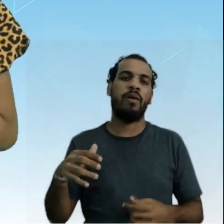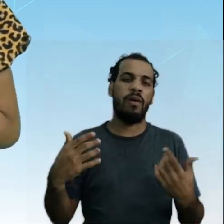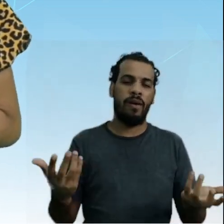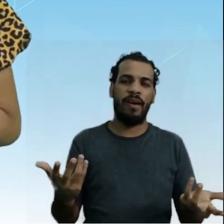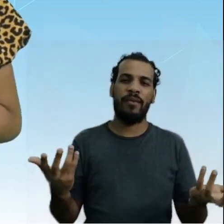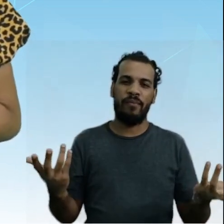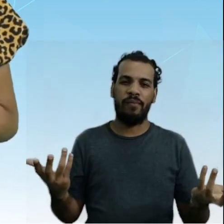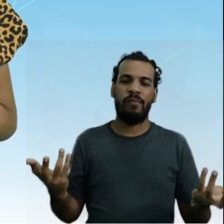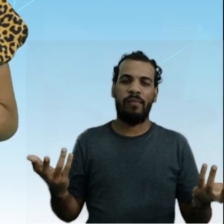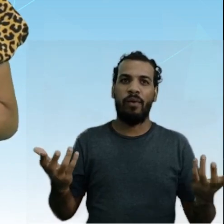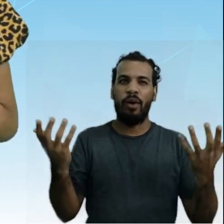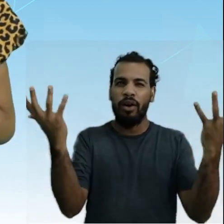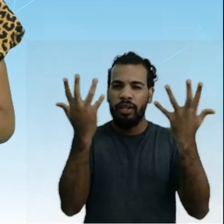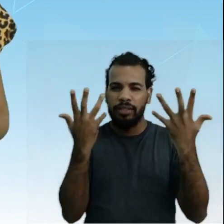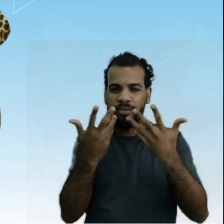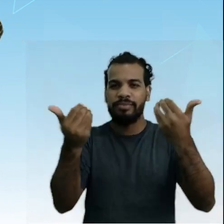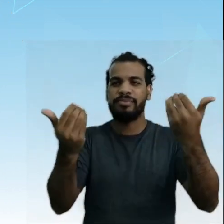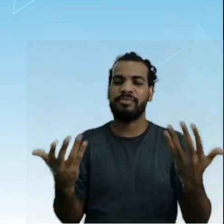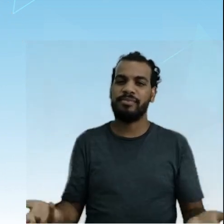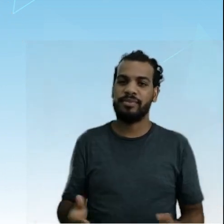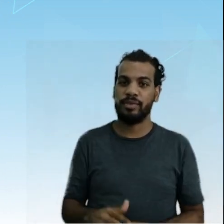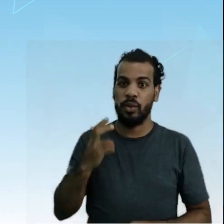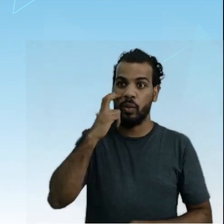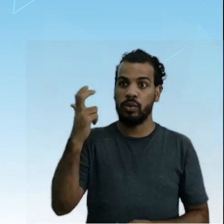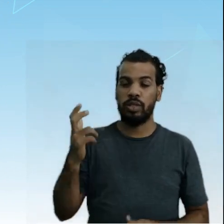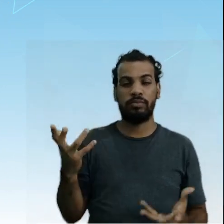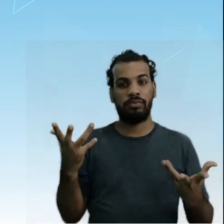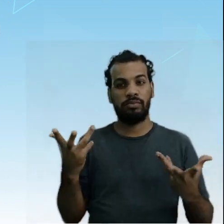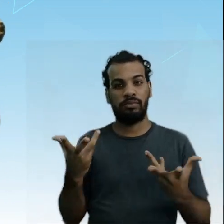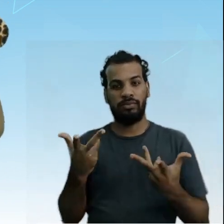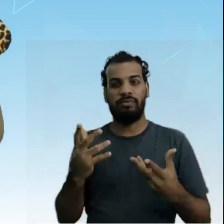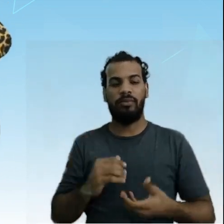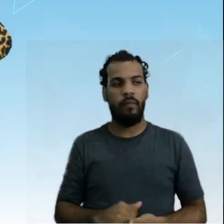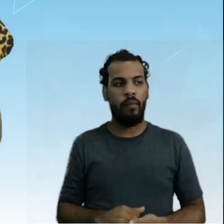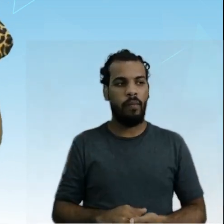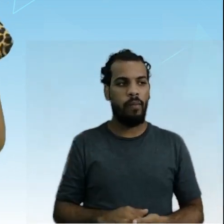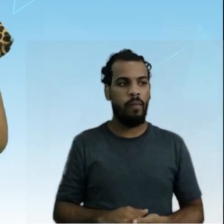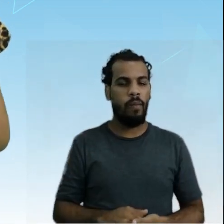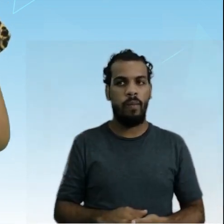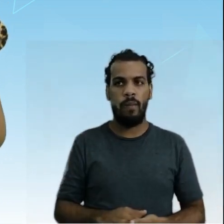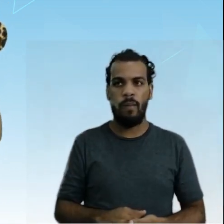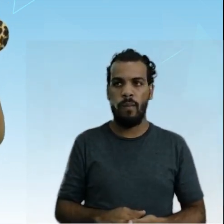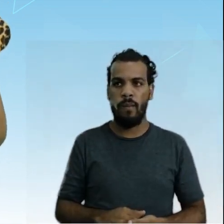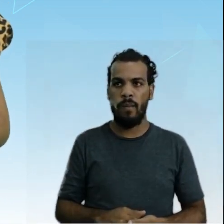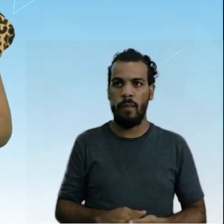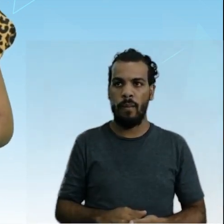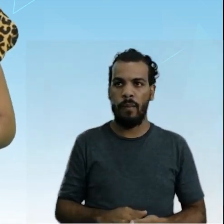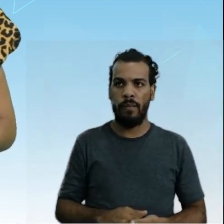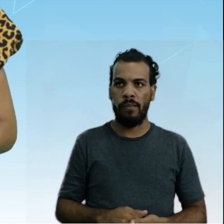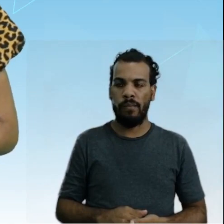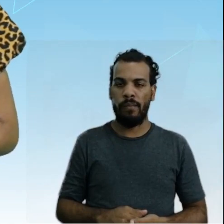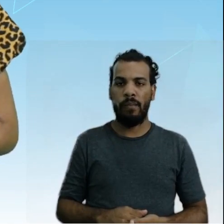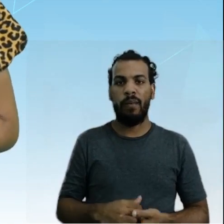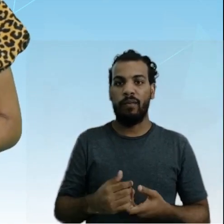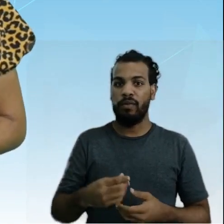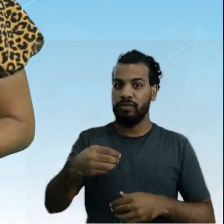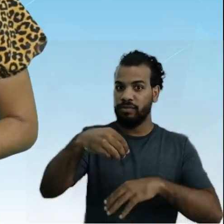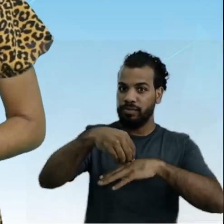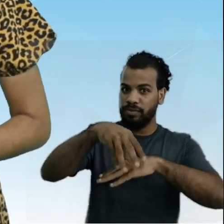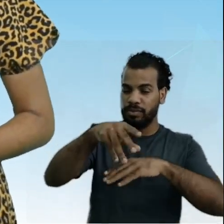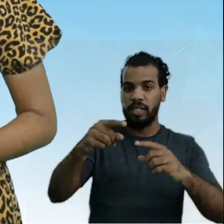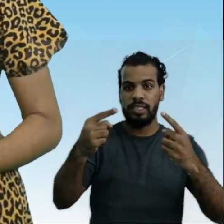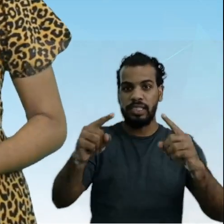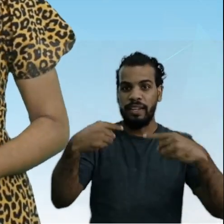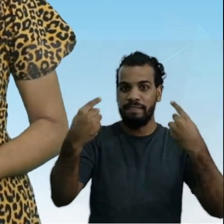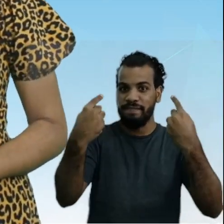encantado, Exatamente. o Como encantado. nossa cultura é rica e próspera. E eu vou deixar um desafio, outro desafio para vocês. Que tal